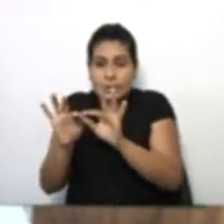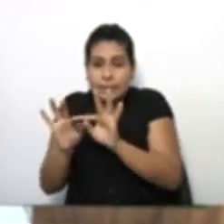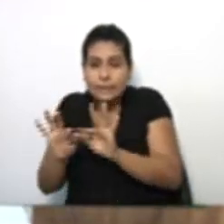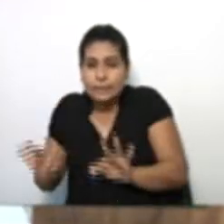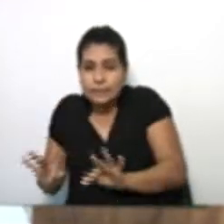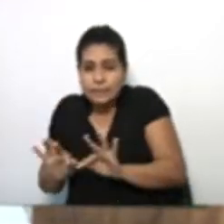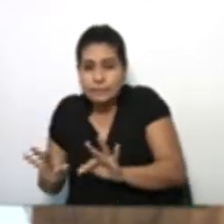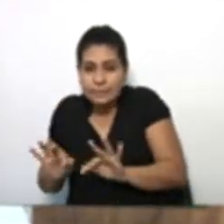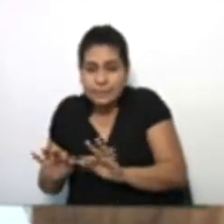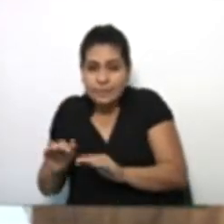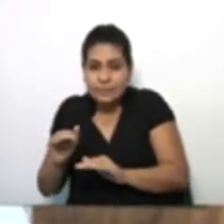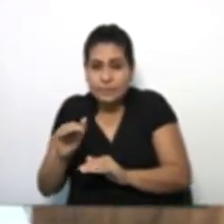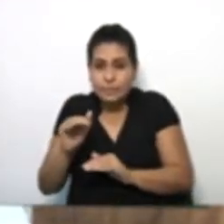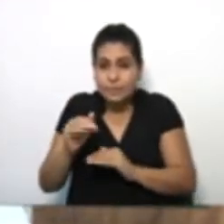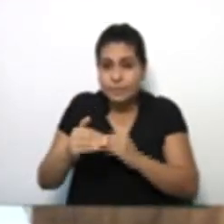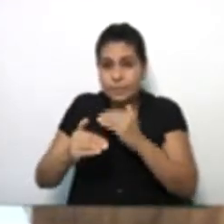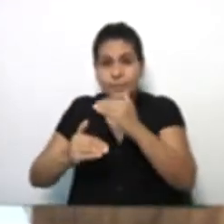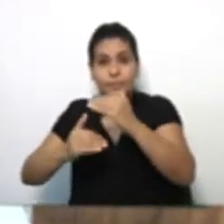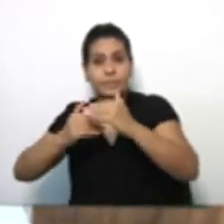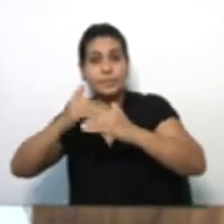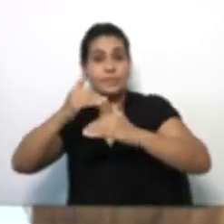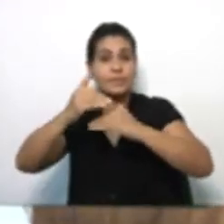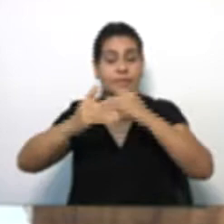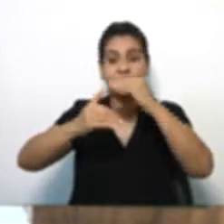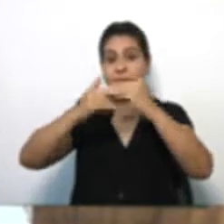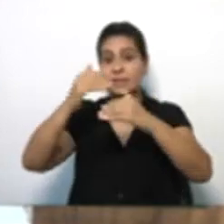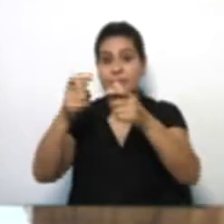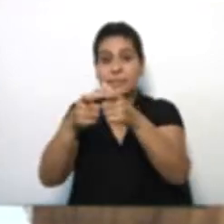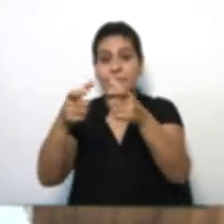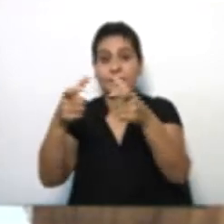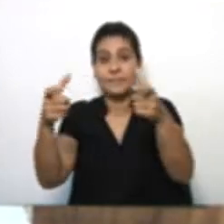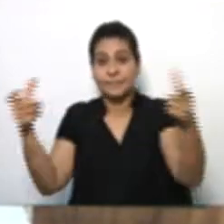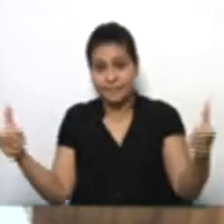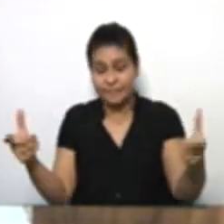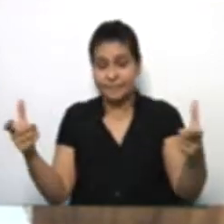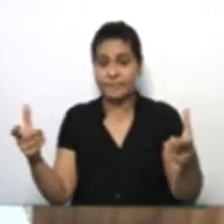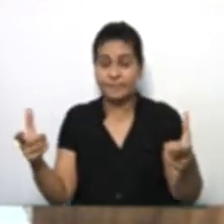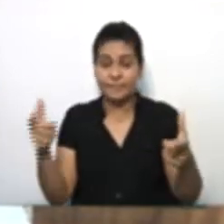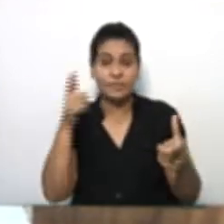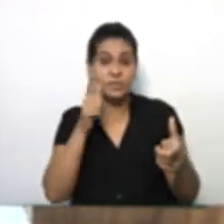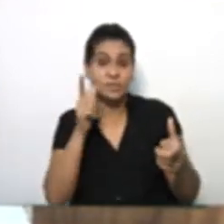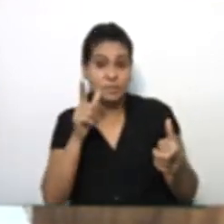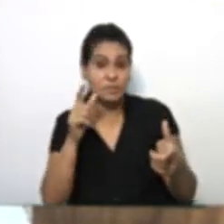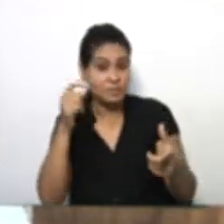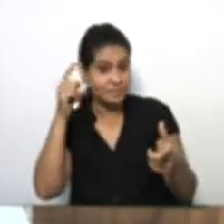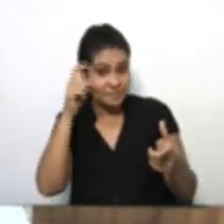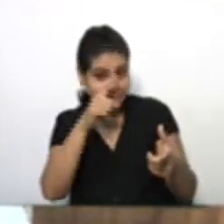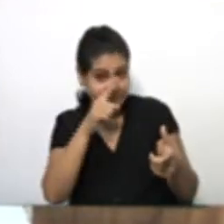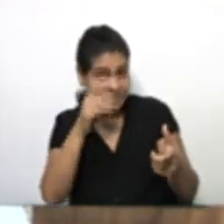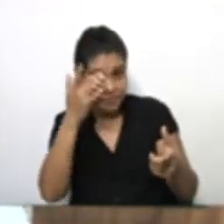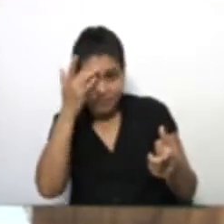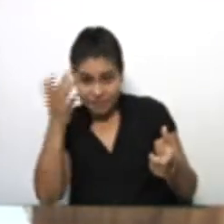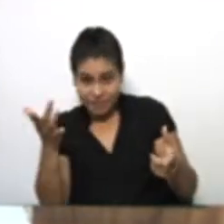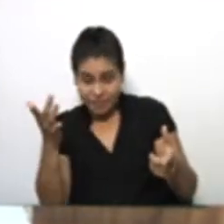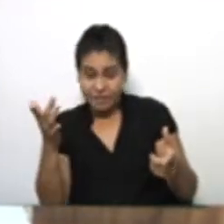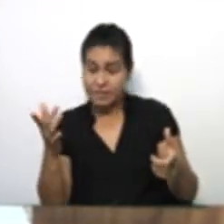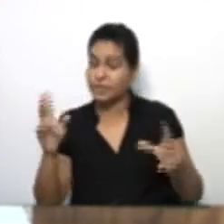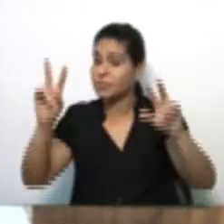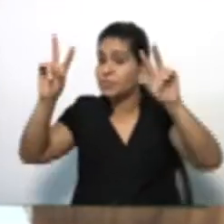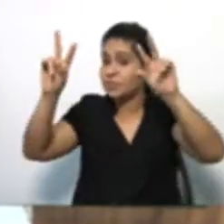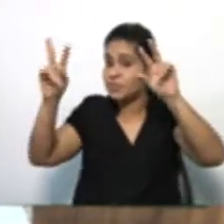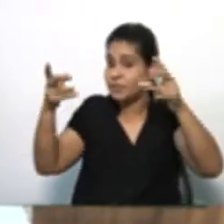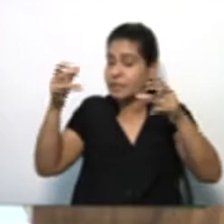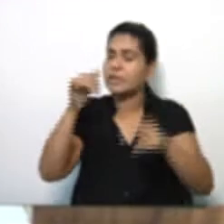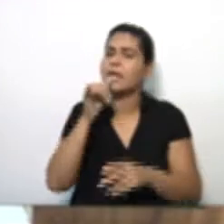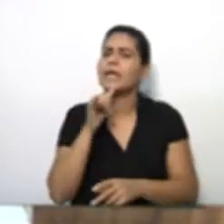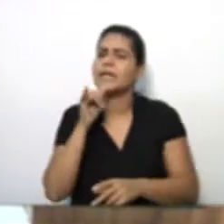foi aumentando a dificuldade, ou como a gente usa na administração, a complexidade, né, do assunto a ser tratado.